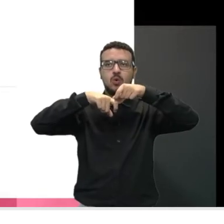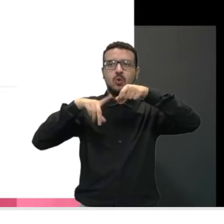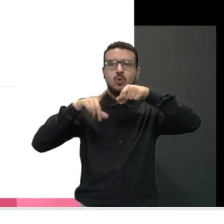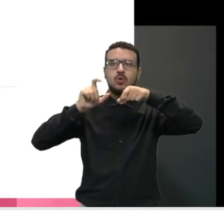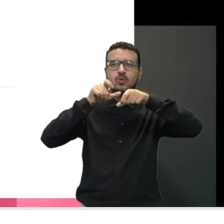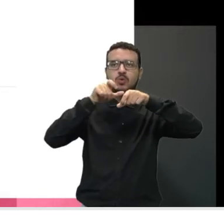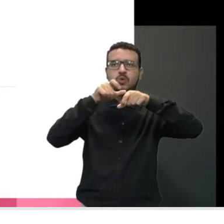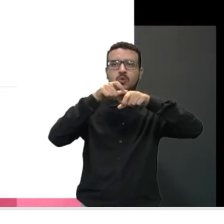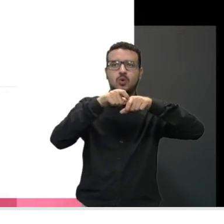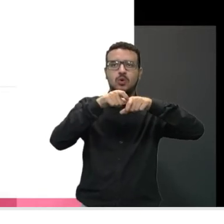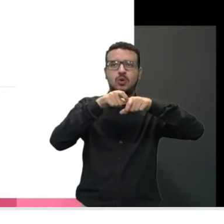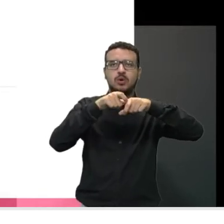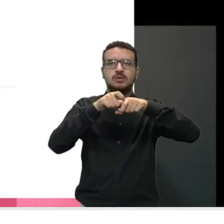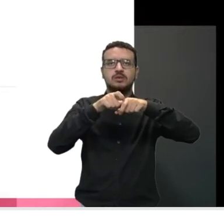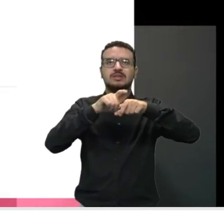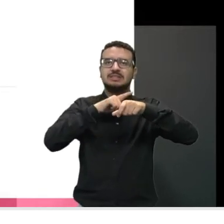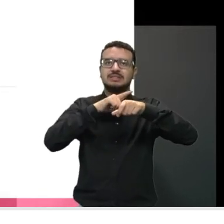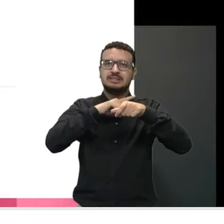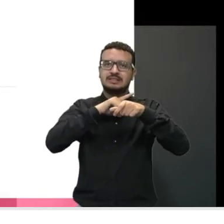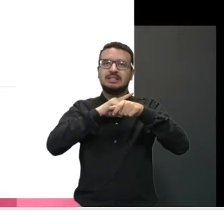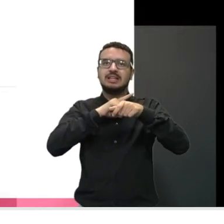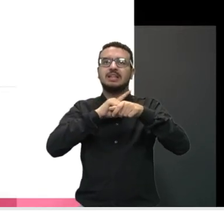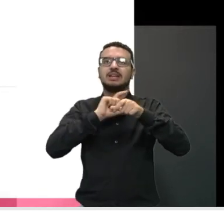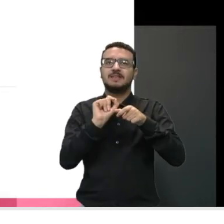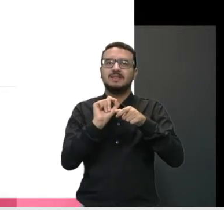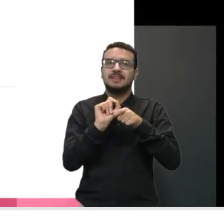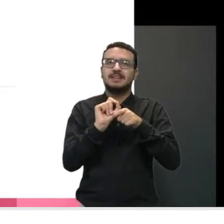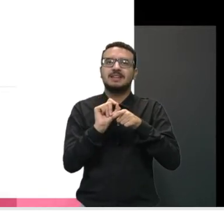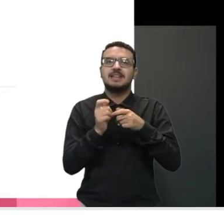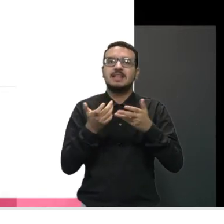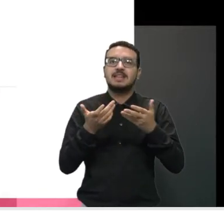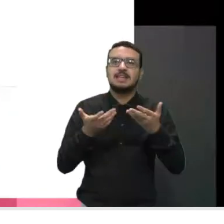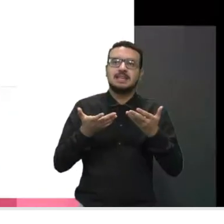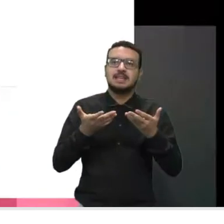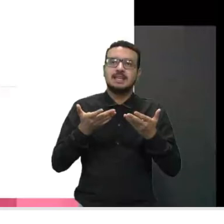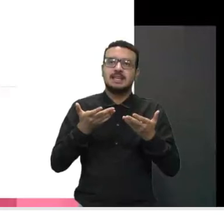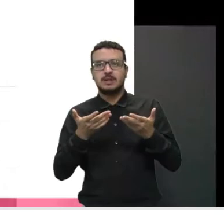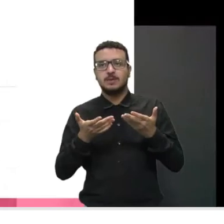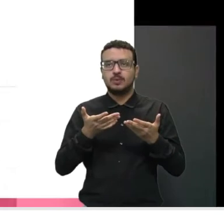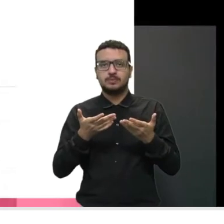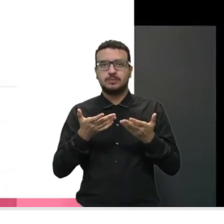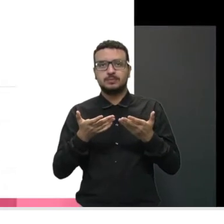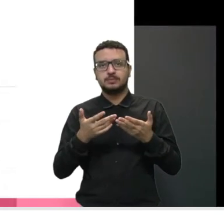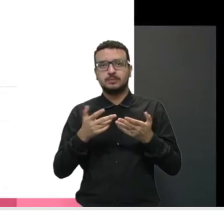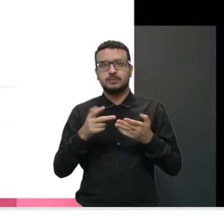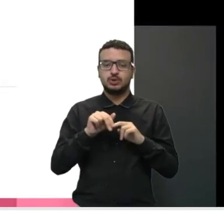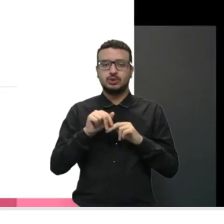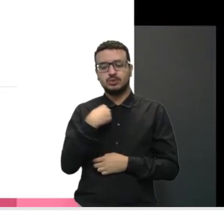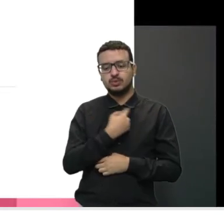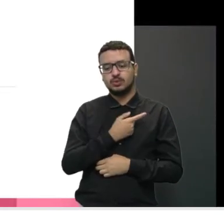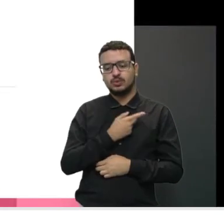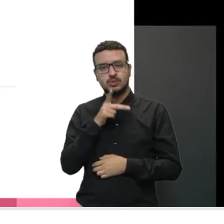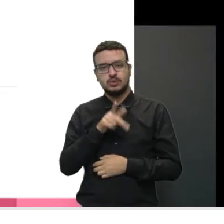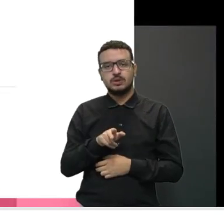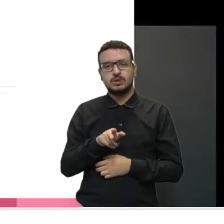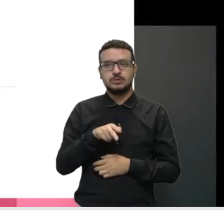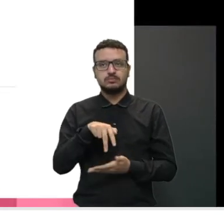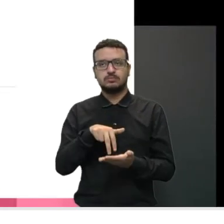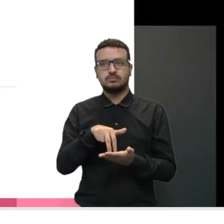nos proporcionam o equilíbrio do corpo humano, por isso que a gente não sai caindo, né, por aí. E aí nós temos também regiões que